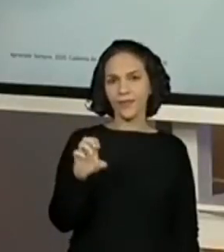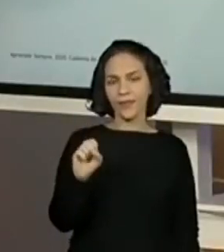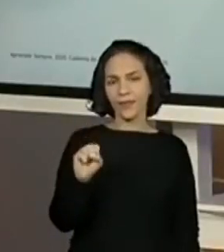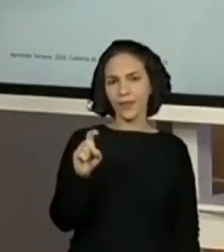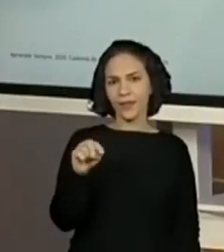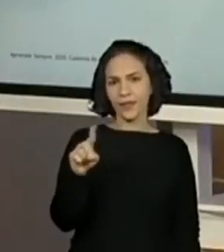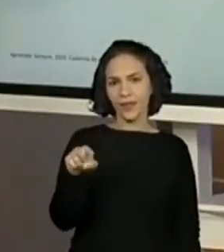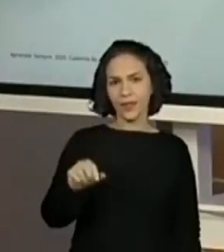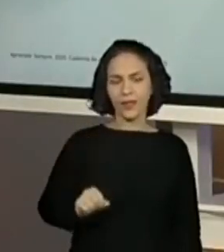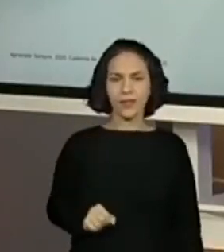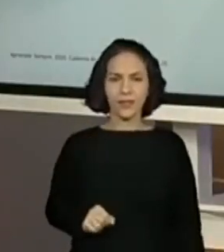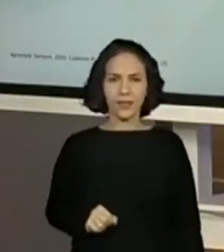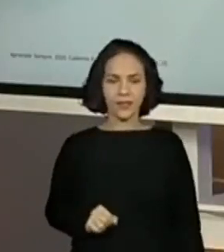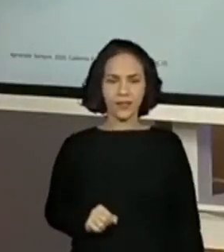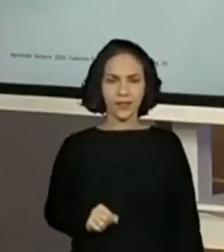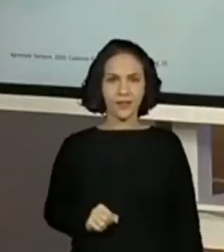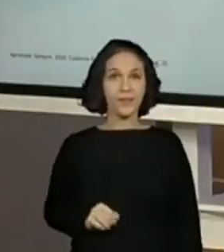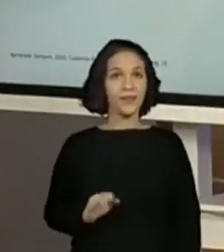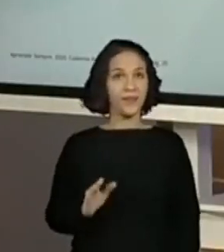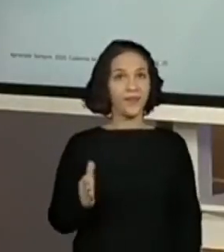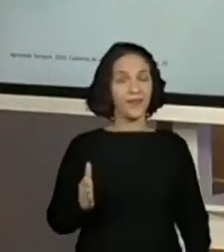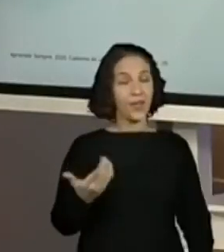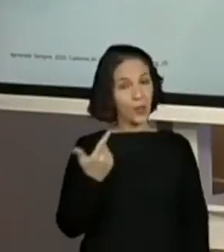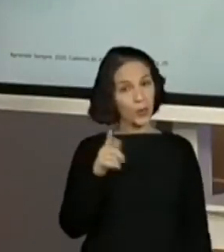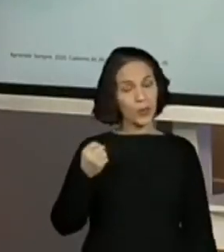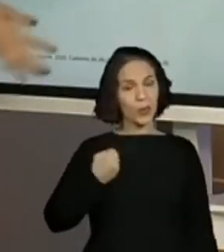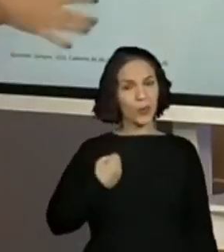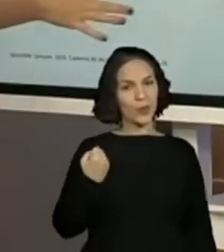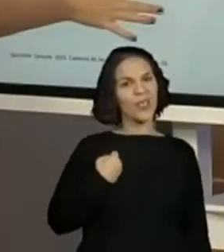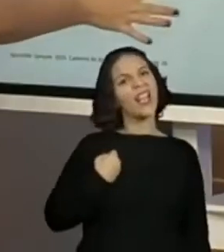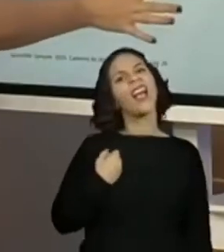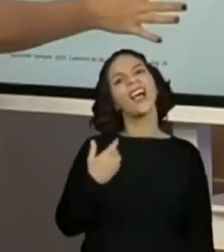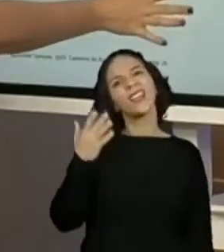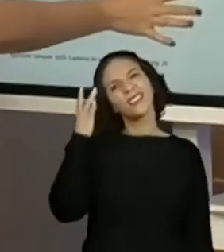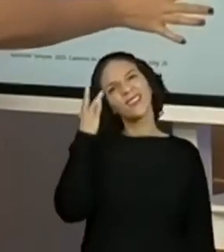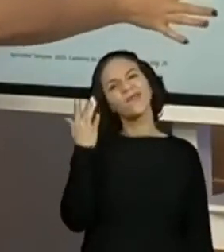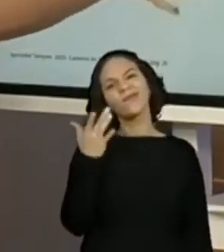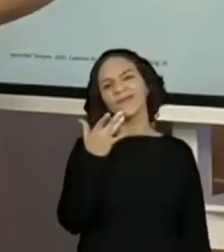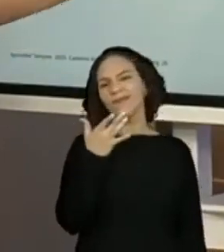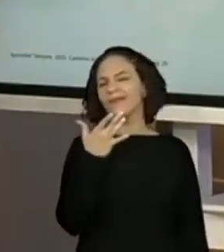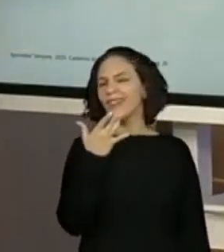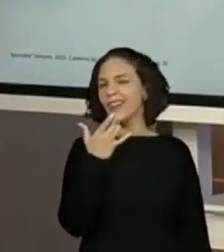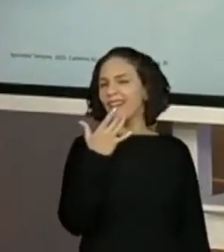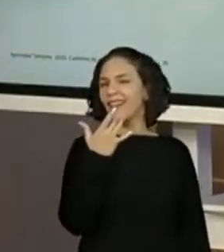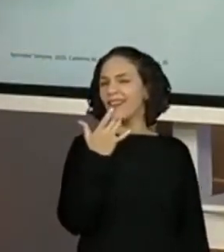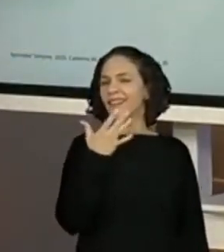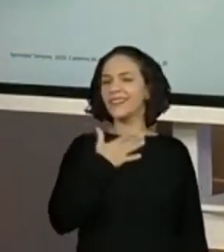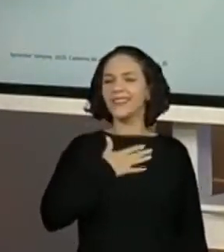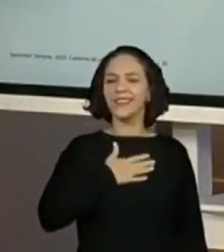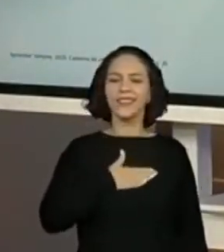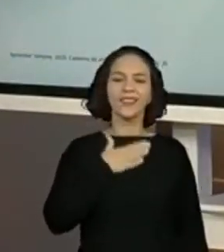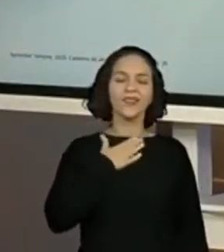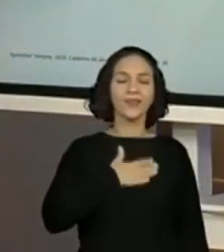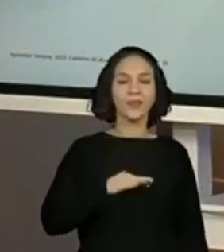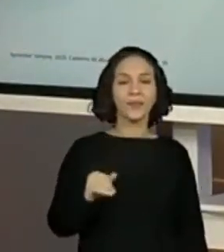O próximo número, esse eu acho que vai ser mais tranquilo. O oitavo número aqui, ó. Depois do